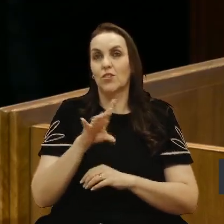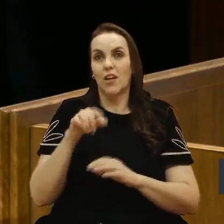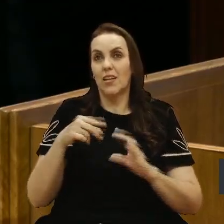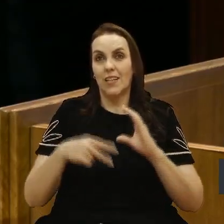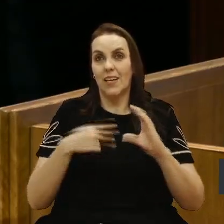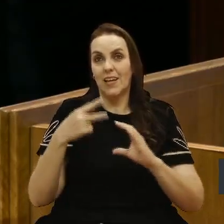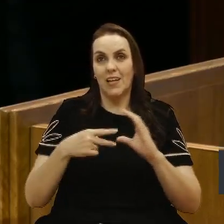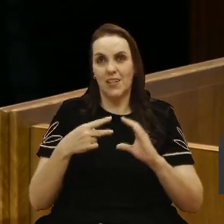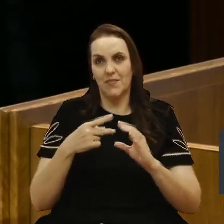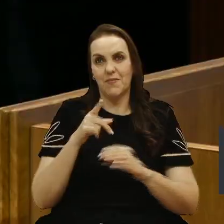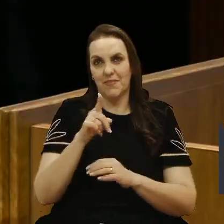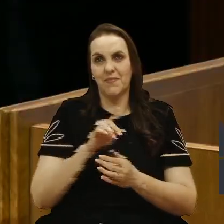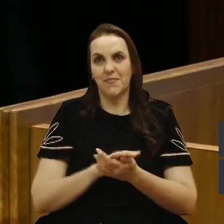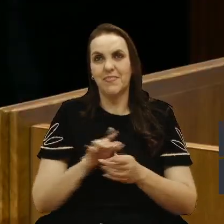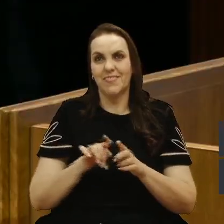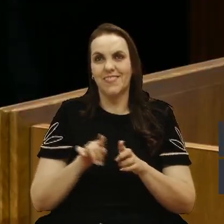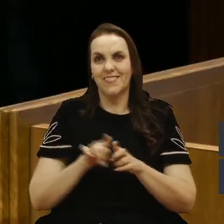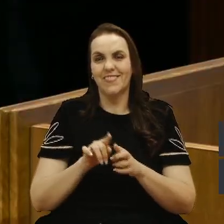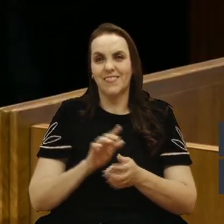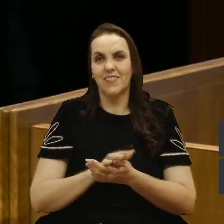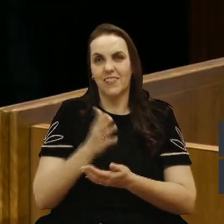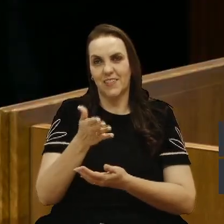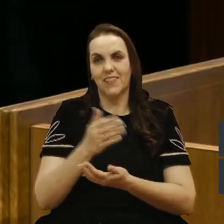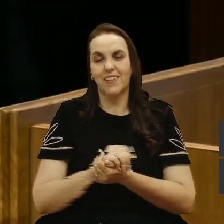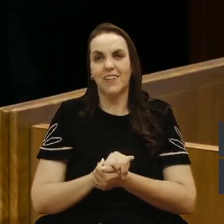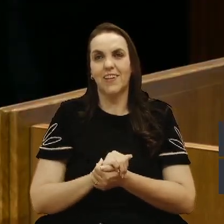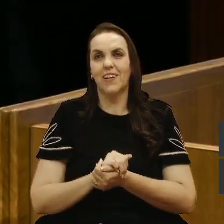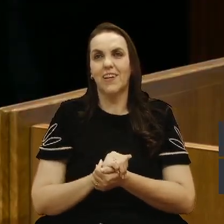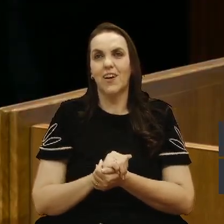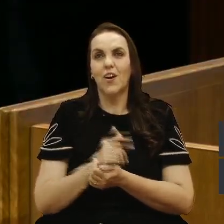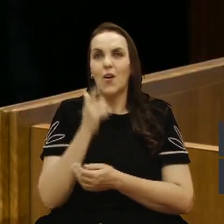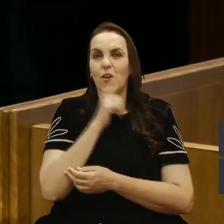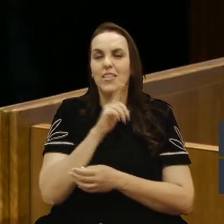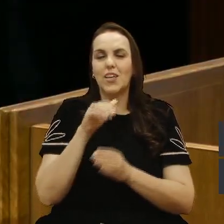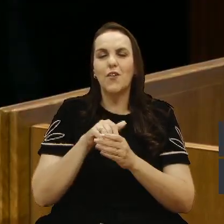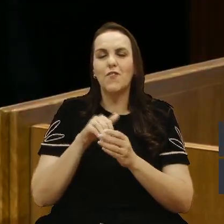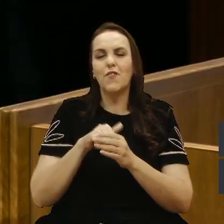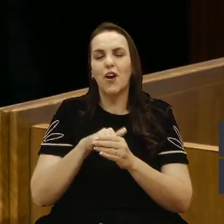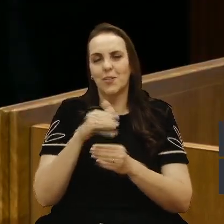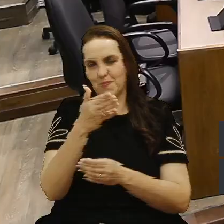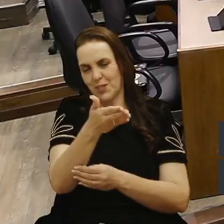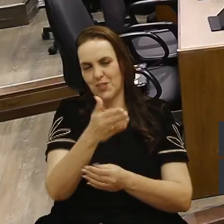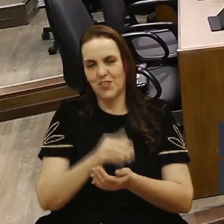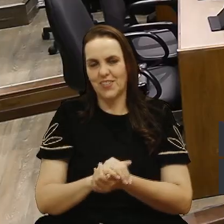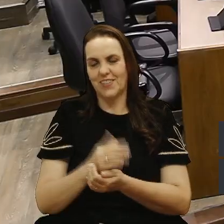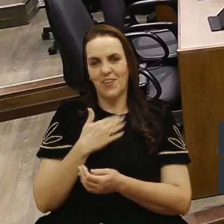antes, né? Conseguimos votos para o senhor no ano que eu não concorri. Vereador Iago Morandi.